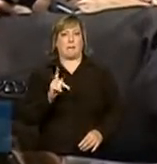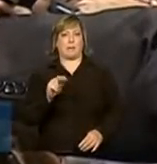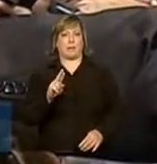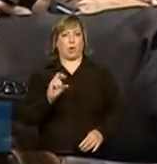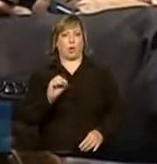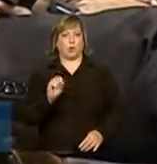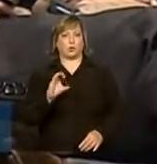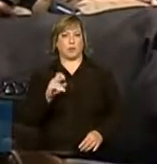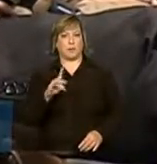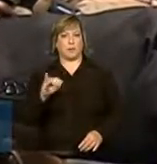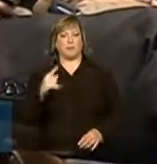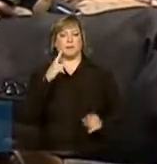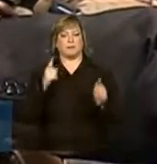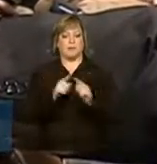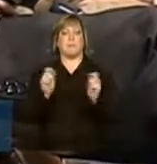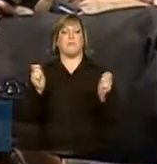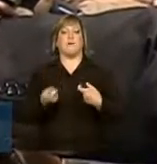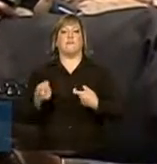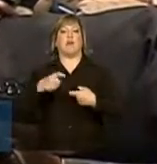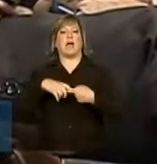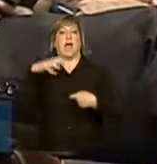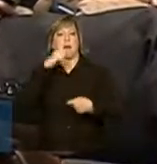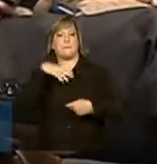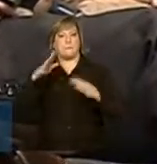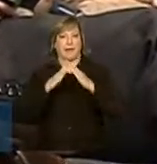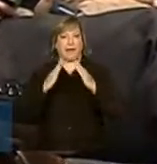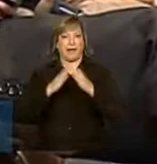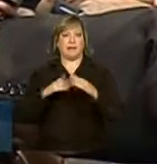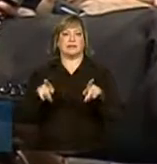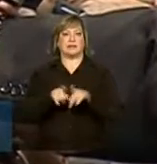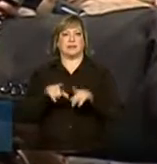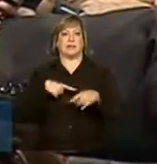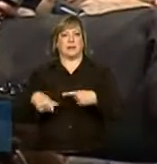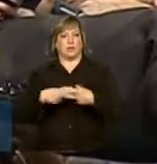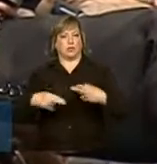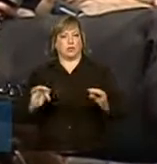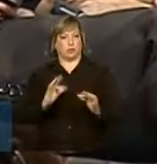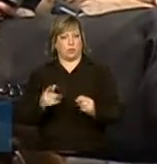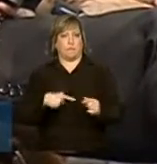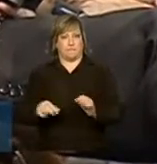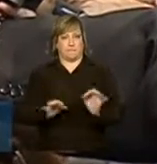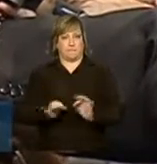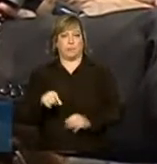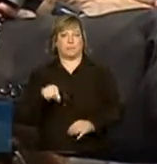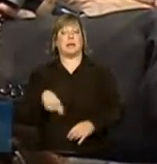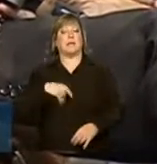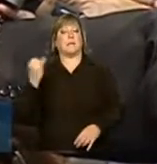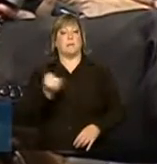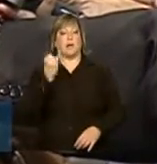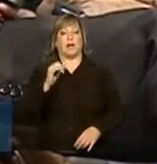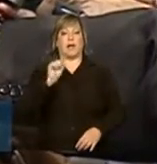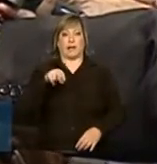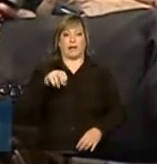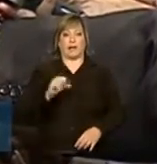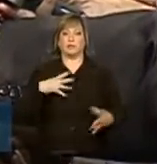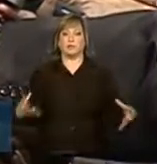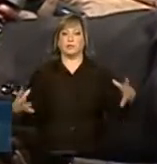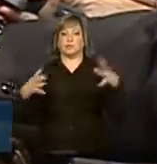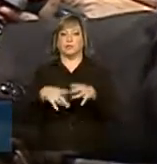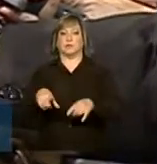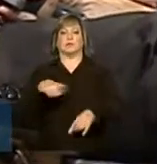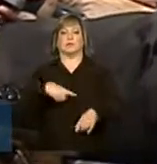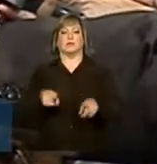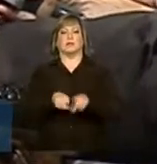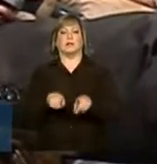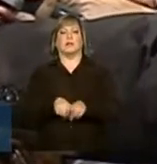de diagnósticos, como PET scan, ampliando a indicação desses procedimentos. É importante que a ANS incorpore. Vão surgindo